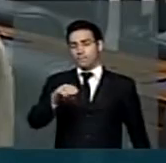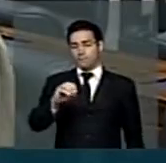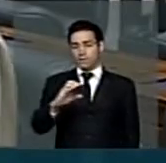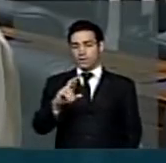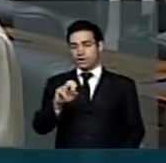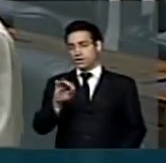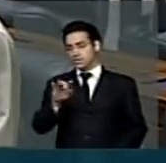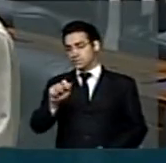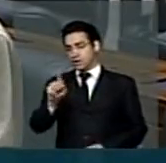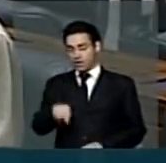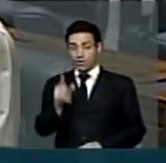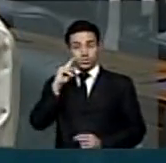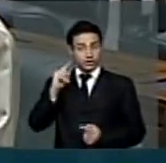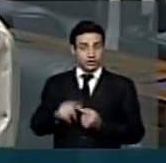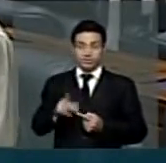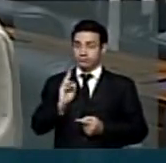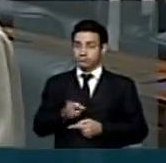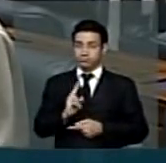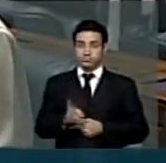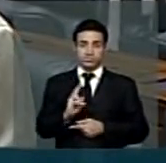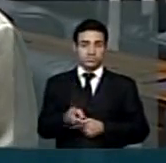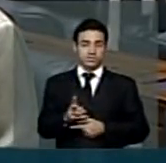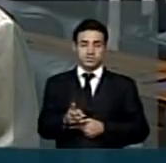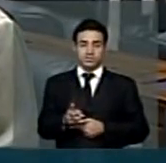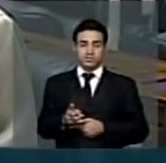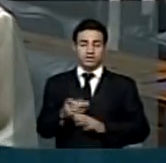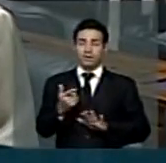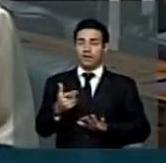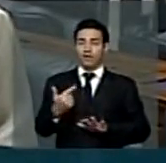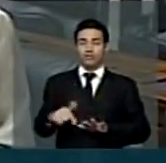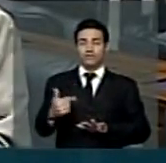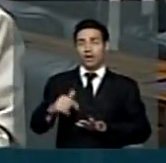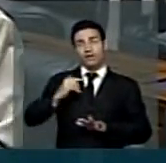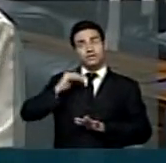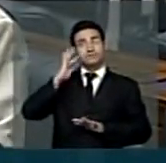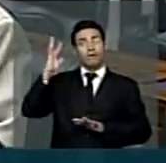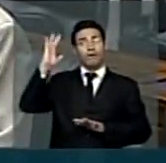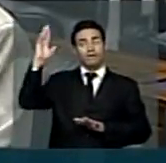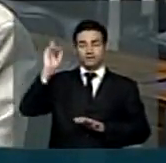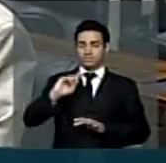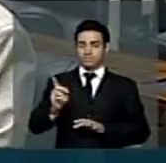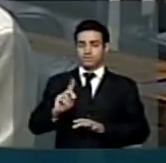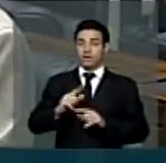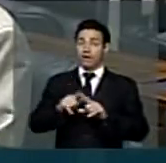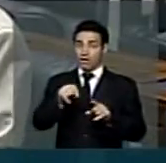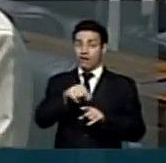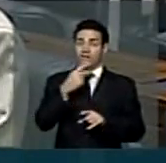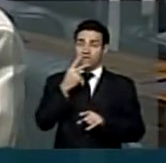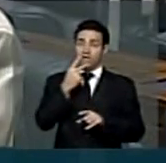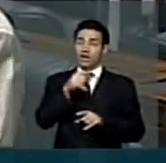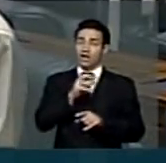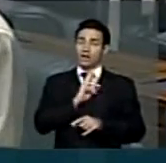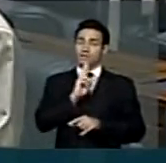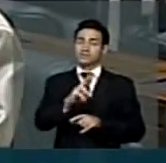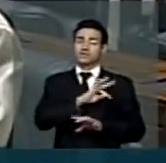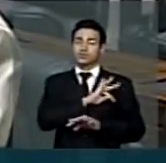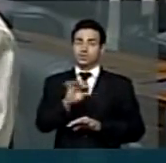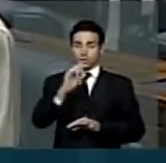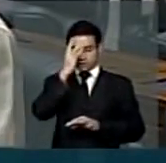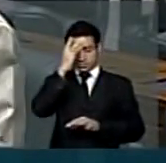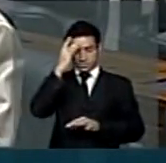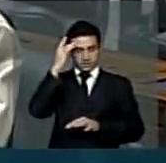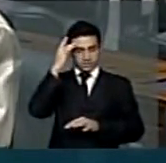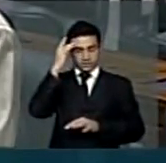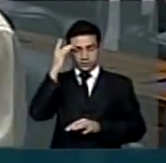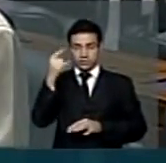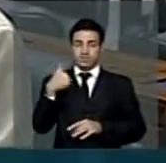objetivo permanente e não há subjetividade quando nós dizemos que ela está falando em nome de todos os que